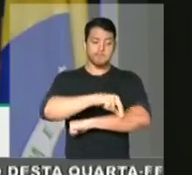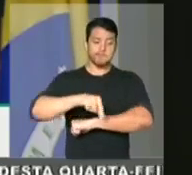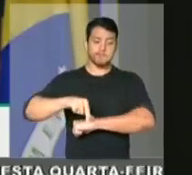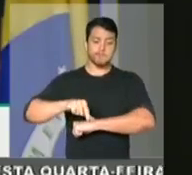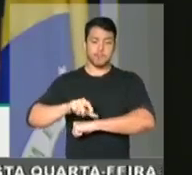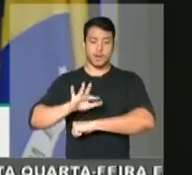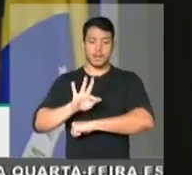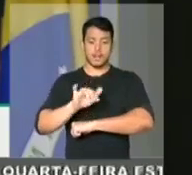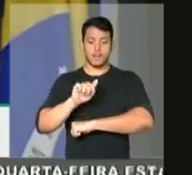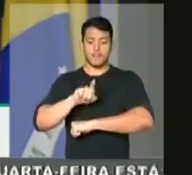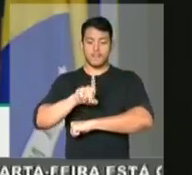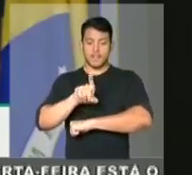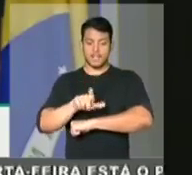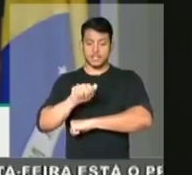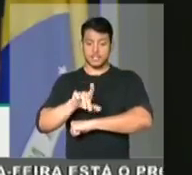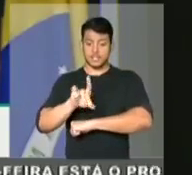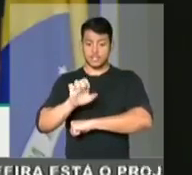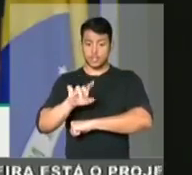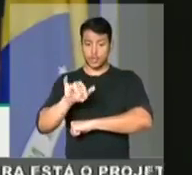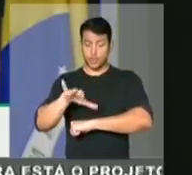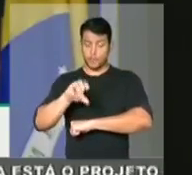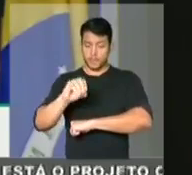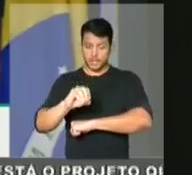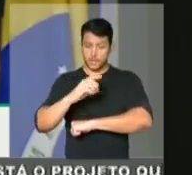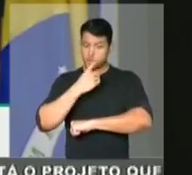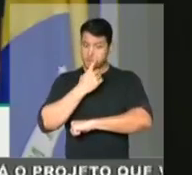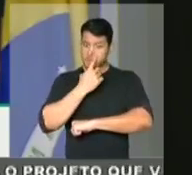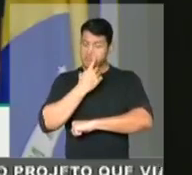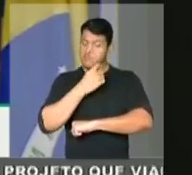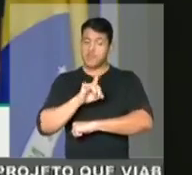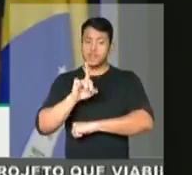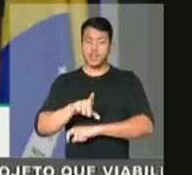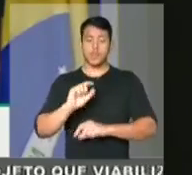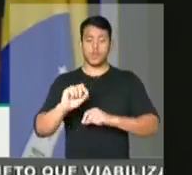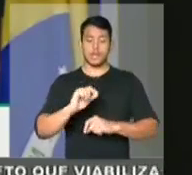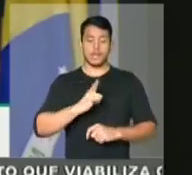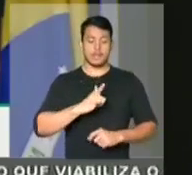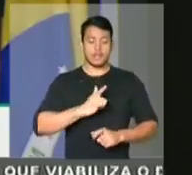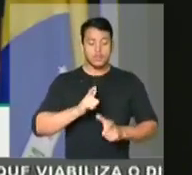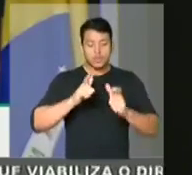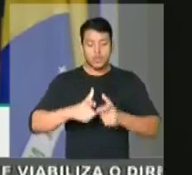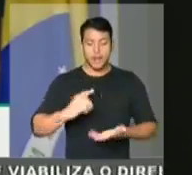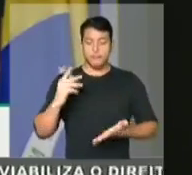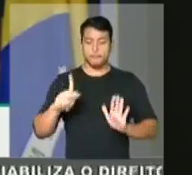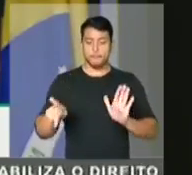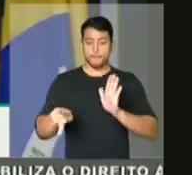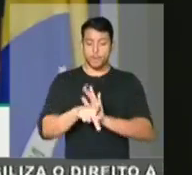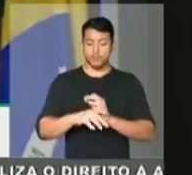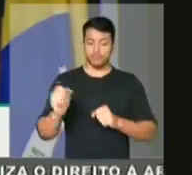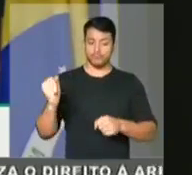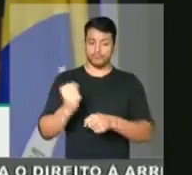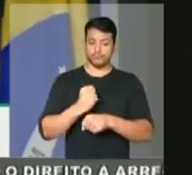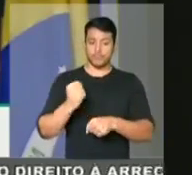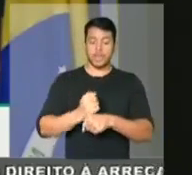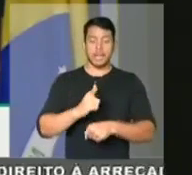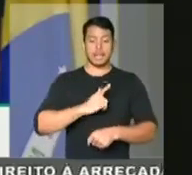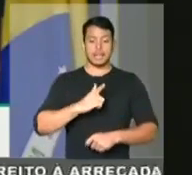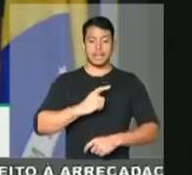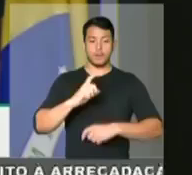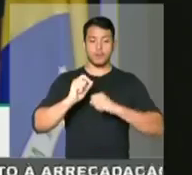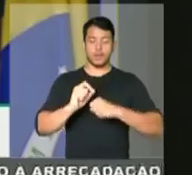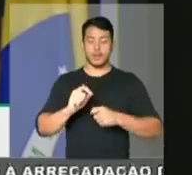base física sobre a qual se assenta uma rodovia, constituída pelas pistas de